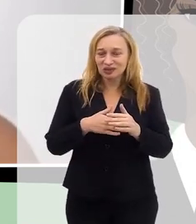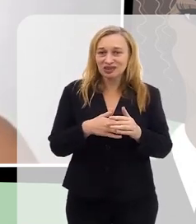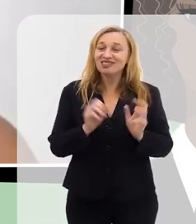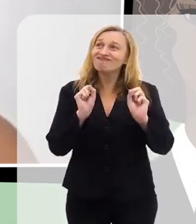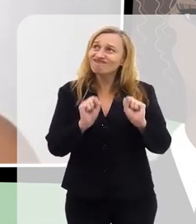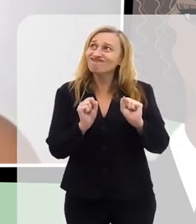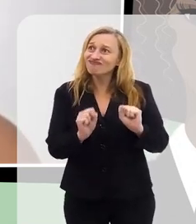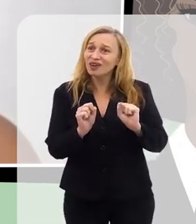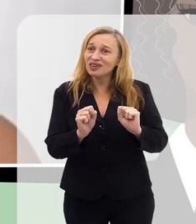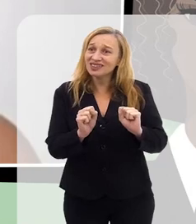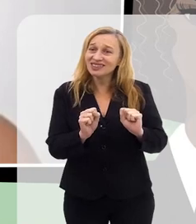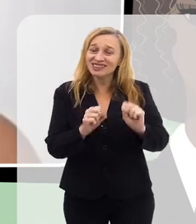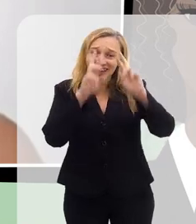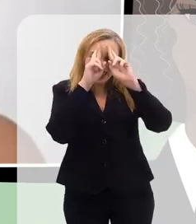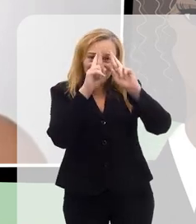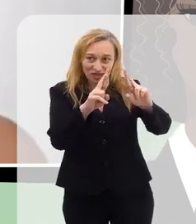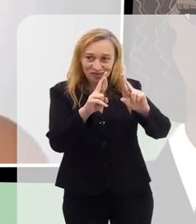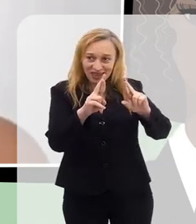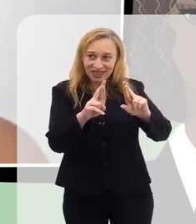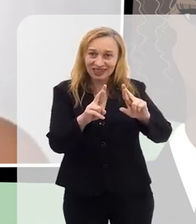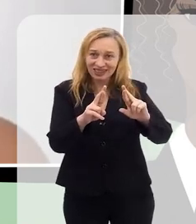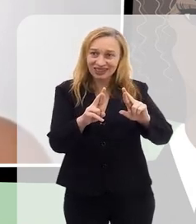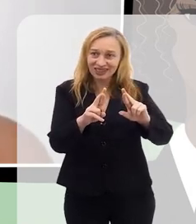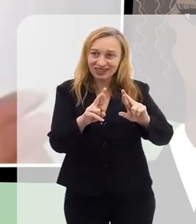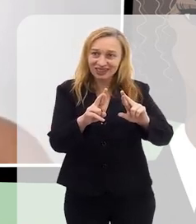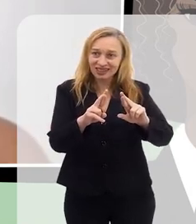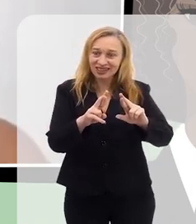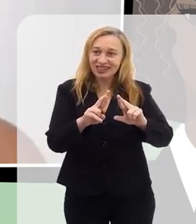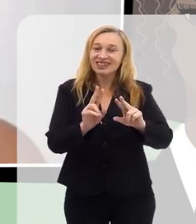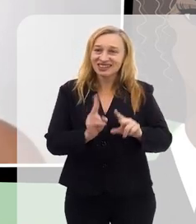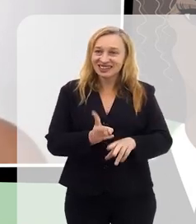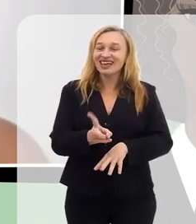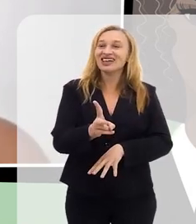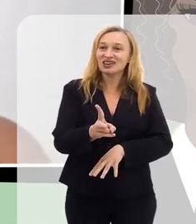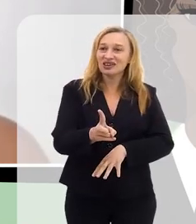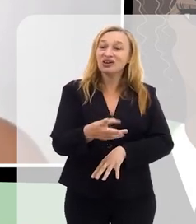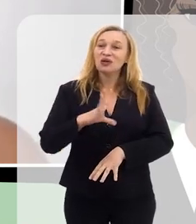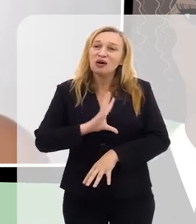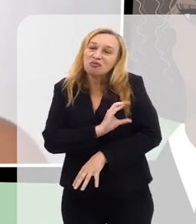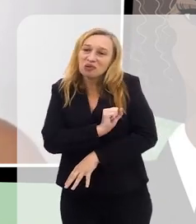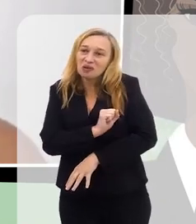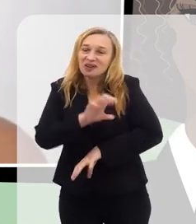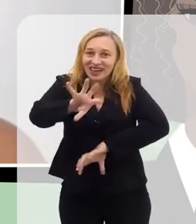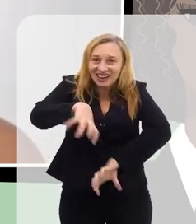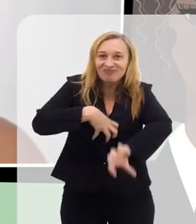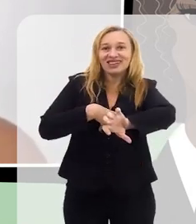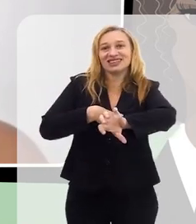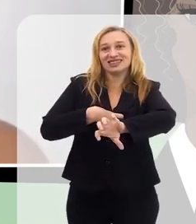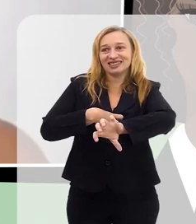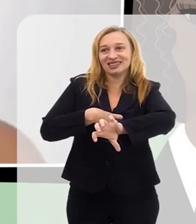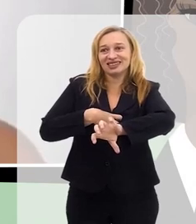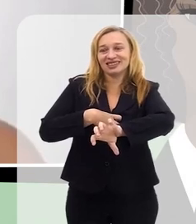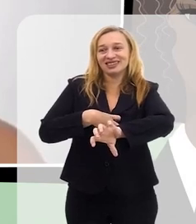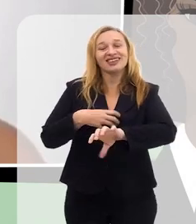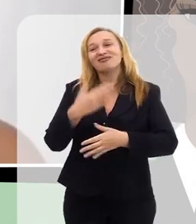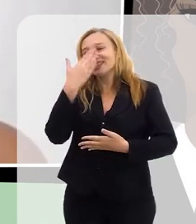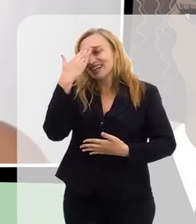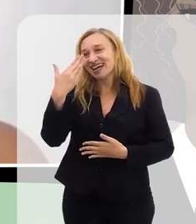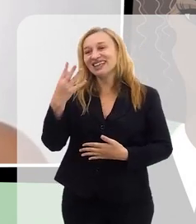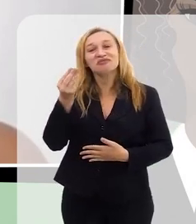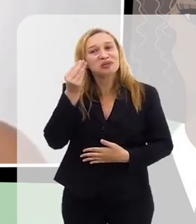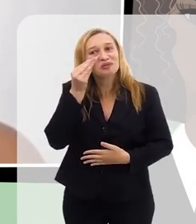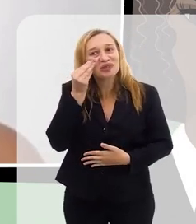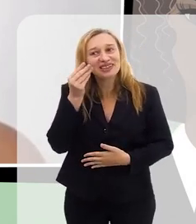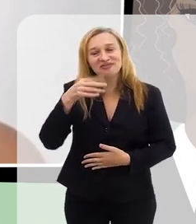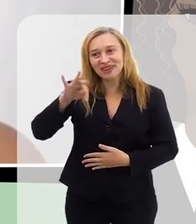aos outros, que o respeito possa prevalecer sempre. O respeito, o amor, a empatia. É